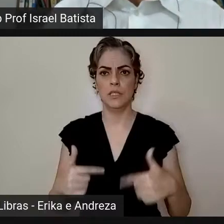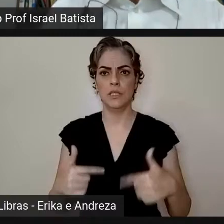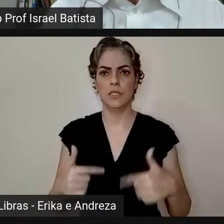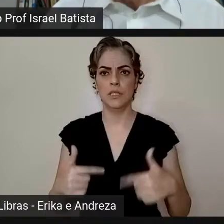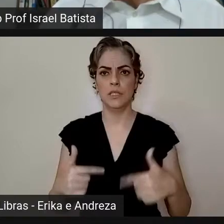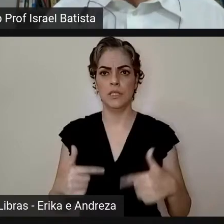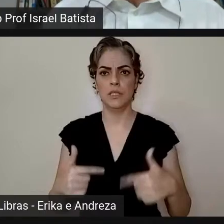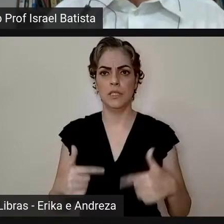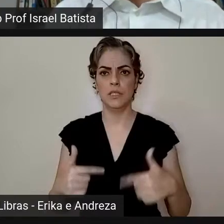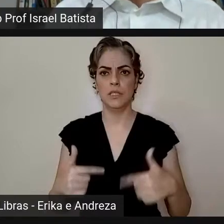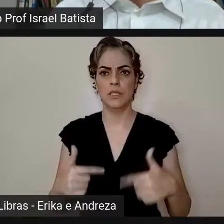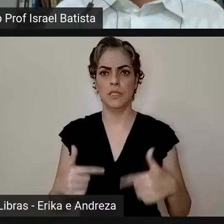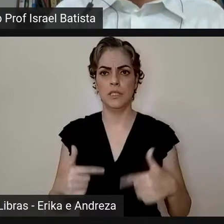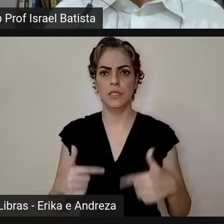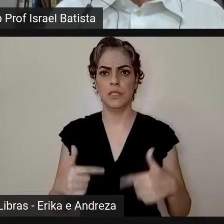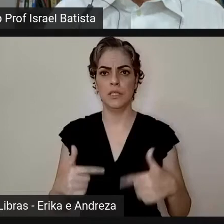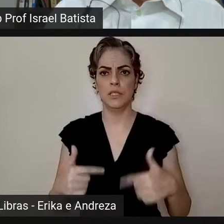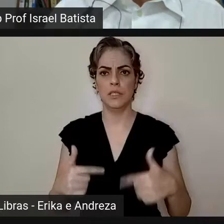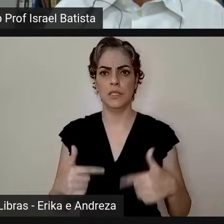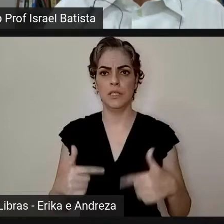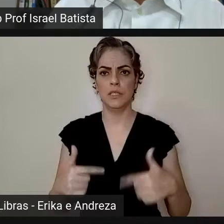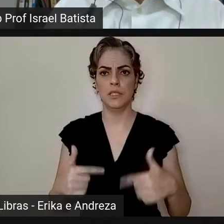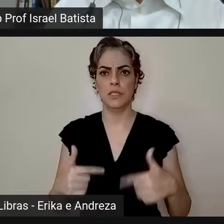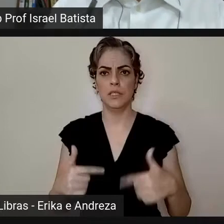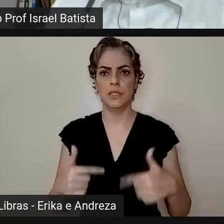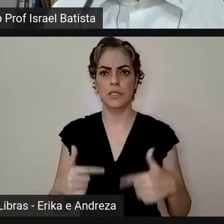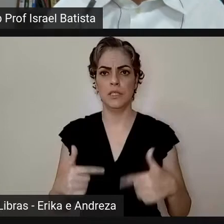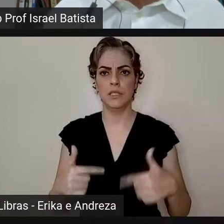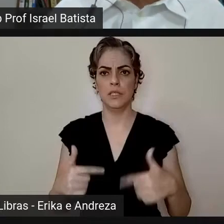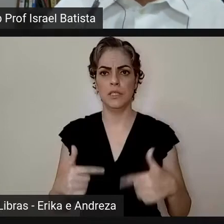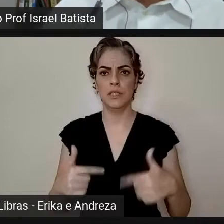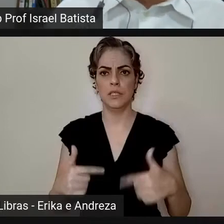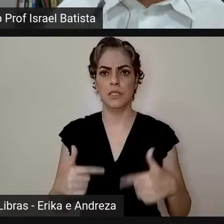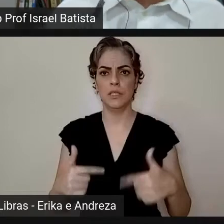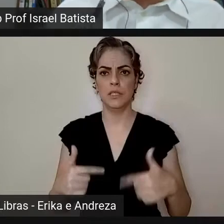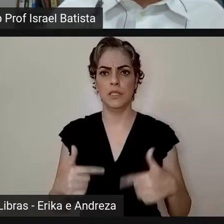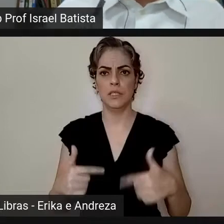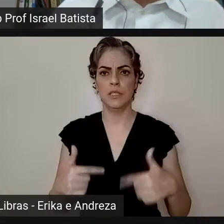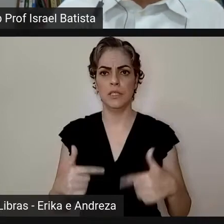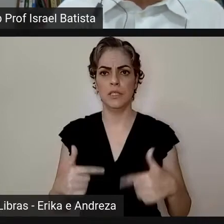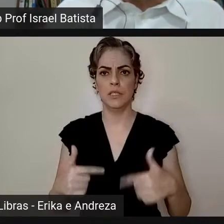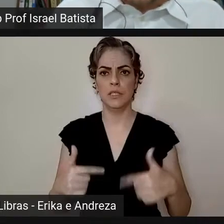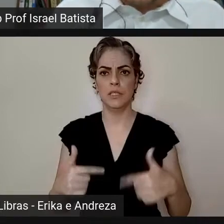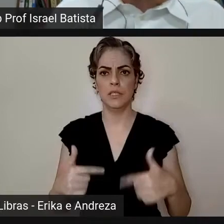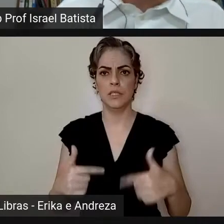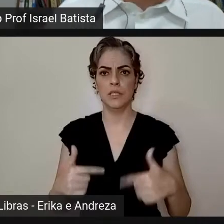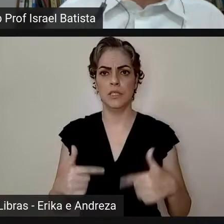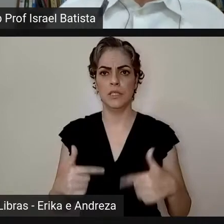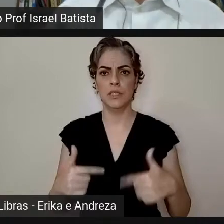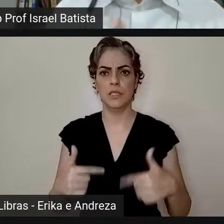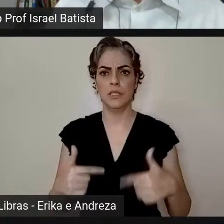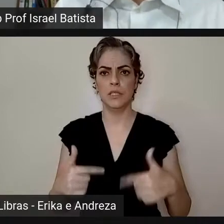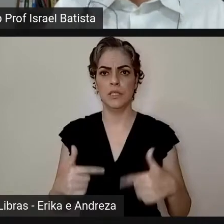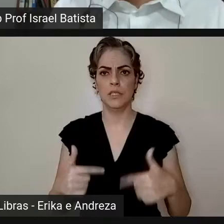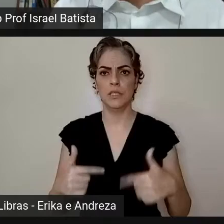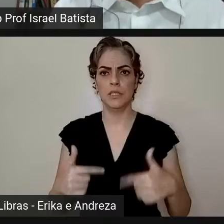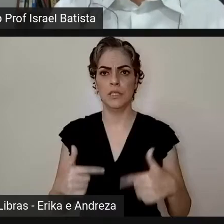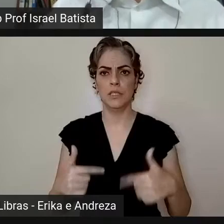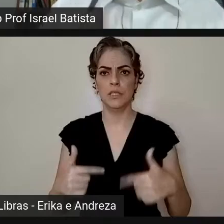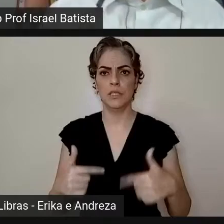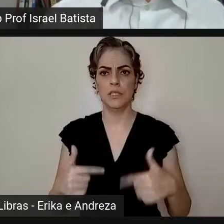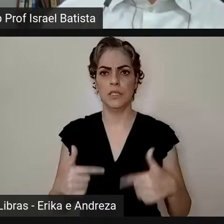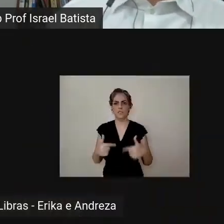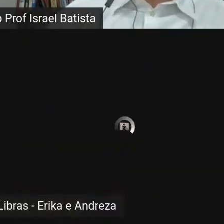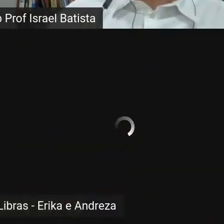a PEC é muito ruim. A PEC, ela cria duas categorias de servidores diferentes, quer dizer, uns